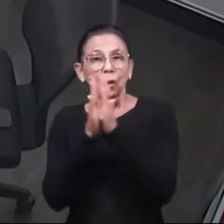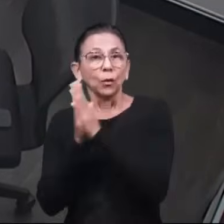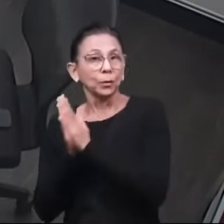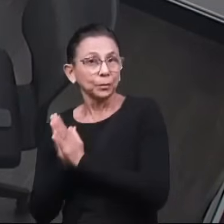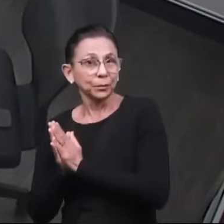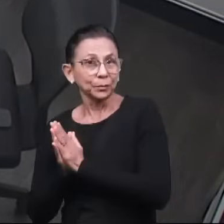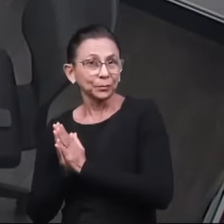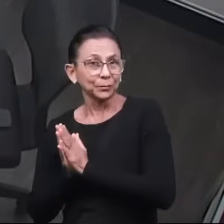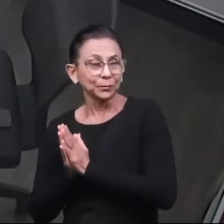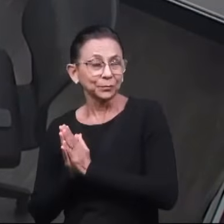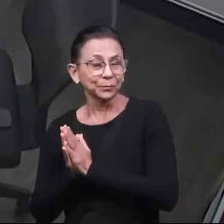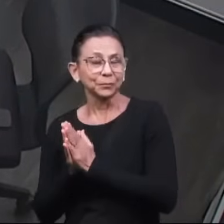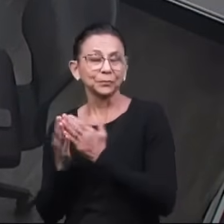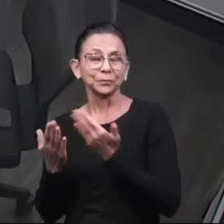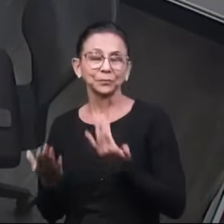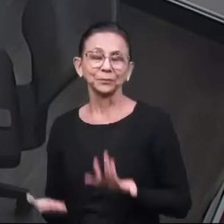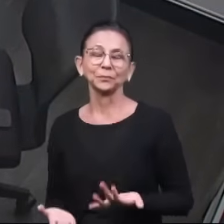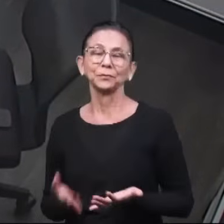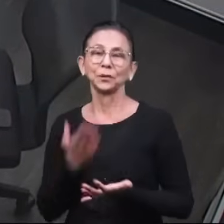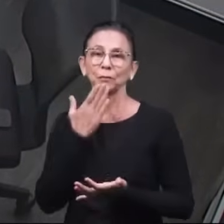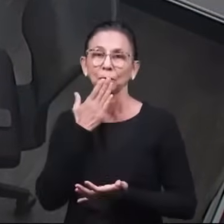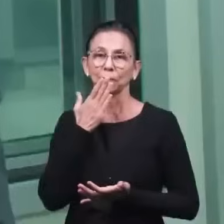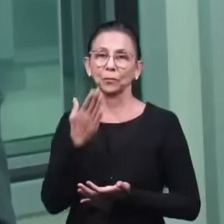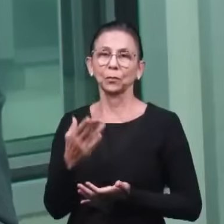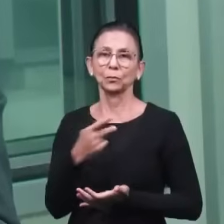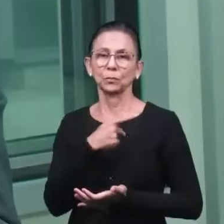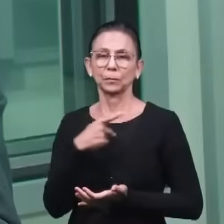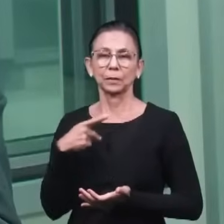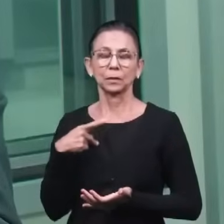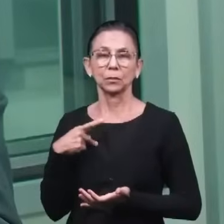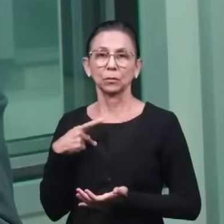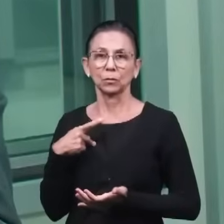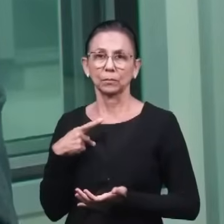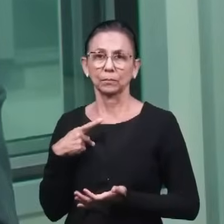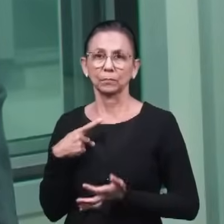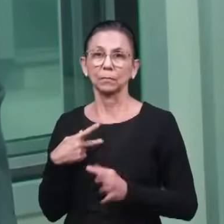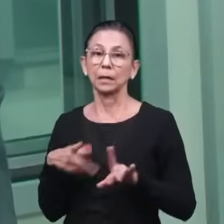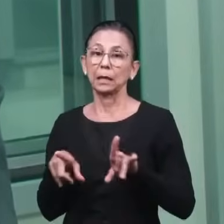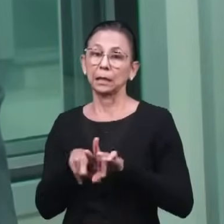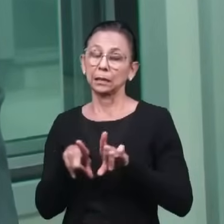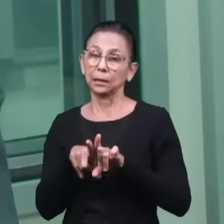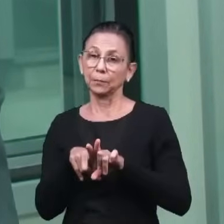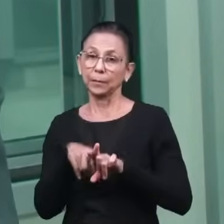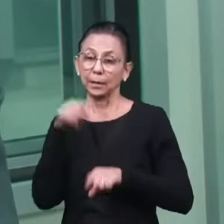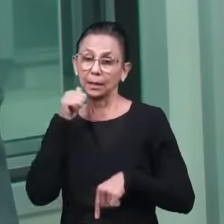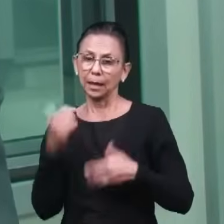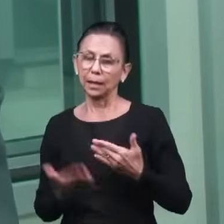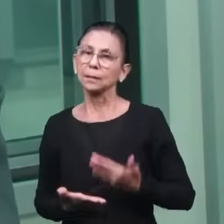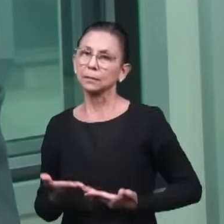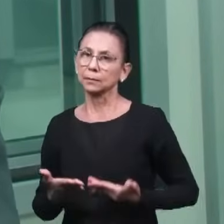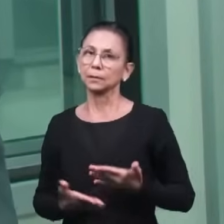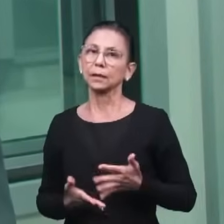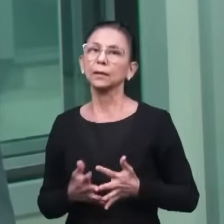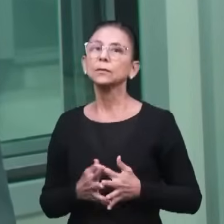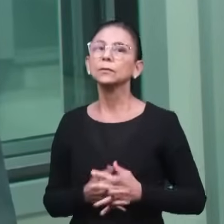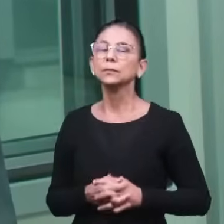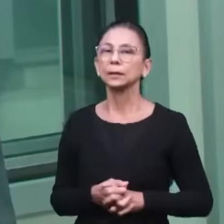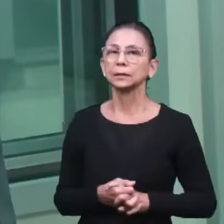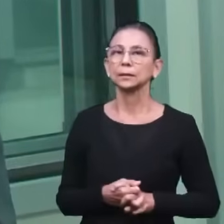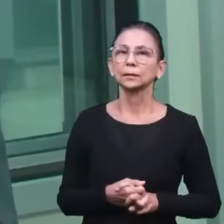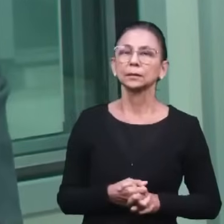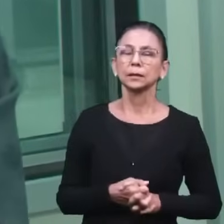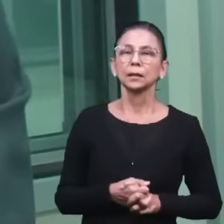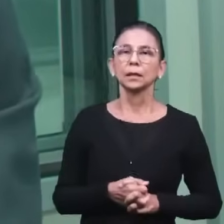cobre o ministério, a oração que cobre. E ela também fornece as flechas. Muitas mensagens que nós pregamos, elas que